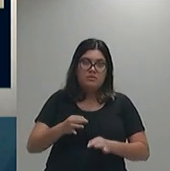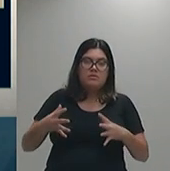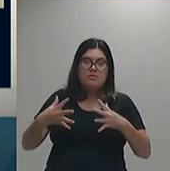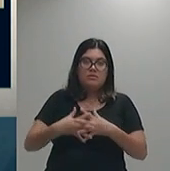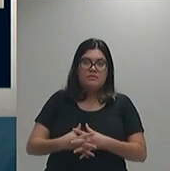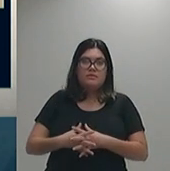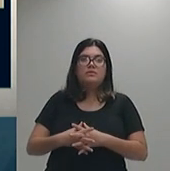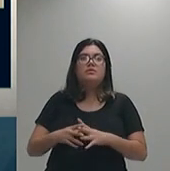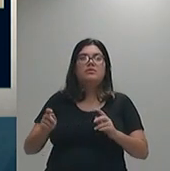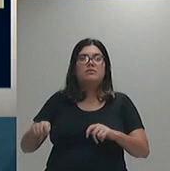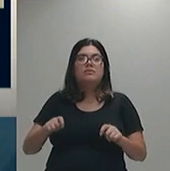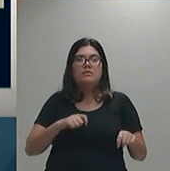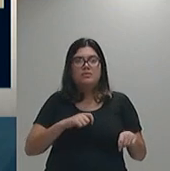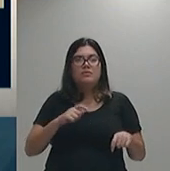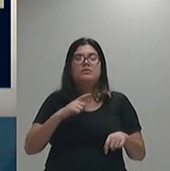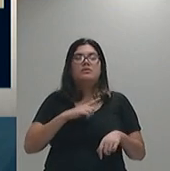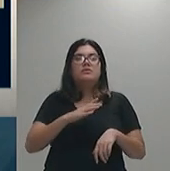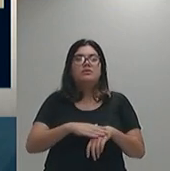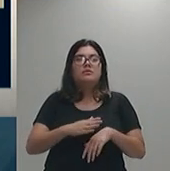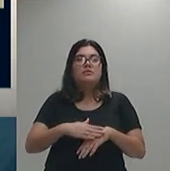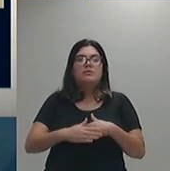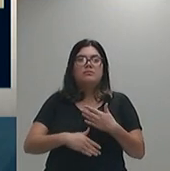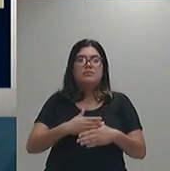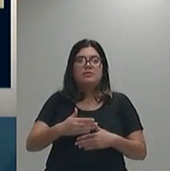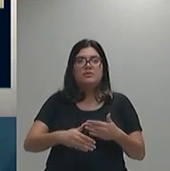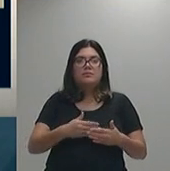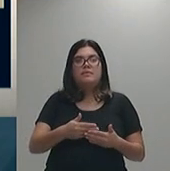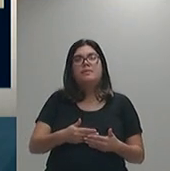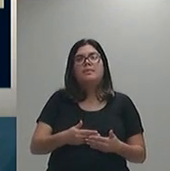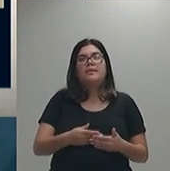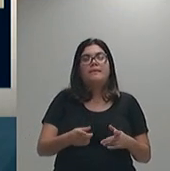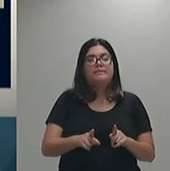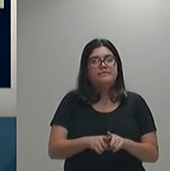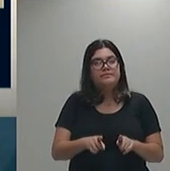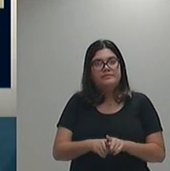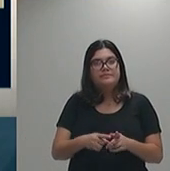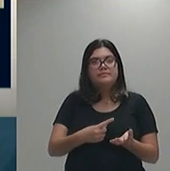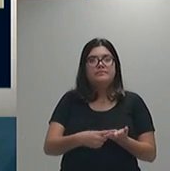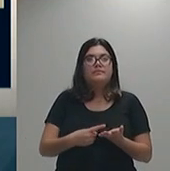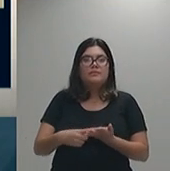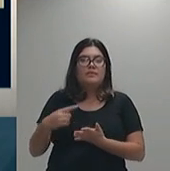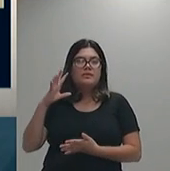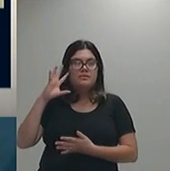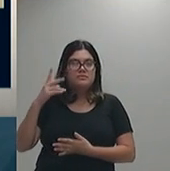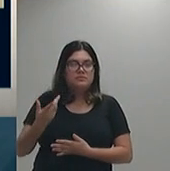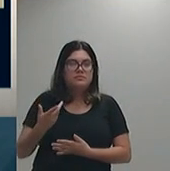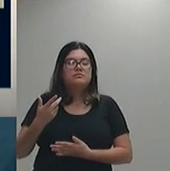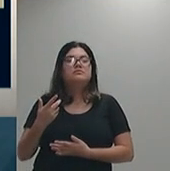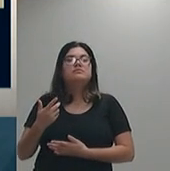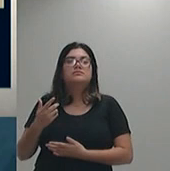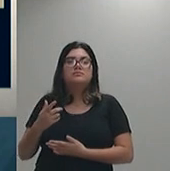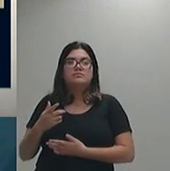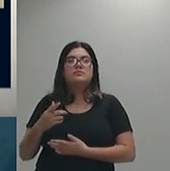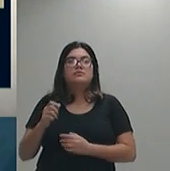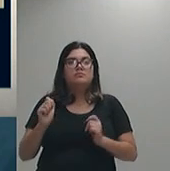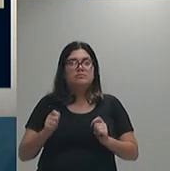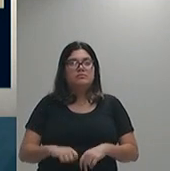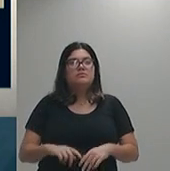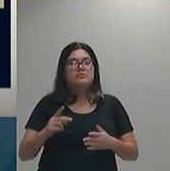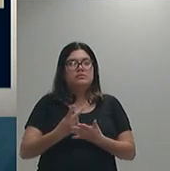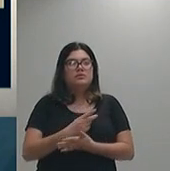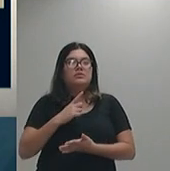permitir o processamento do feito e por meio da adoção de medidas acautelatórias salvaguardar tal deliberação